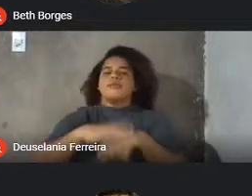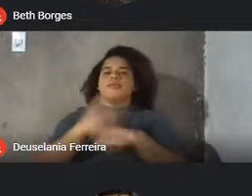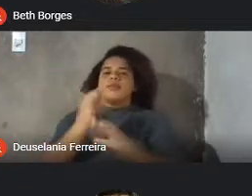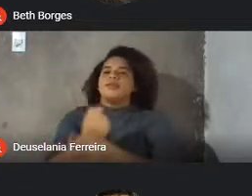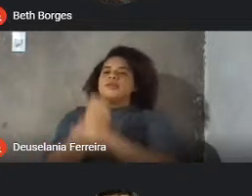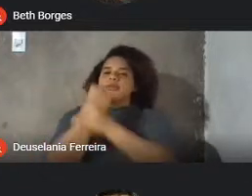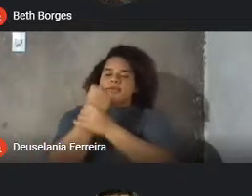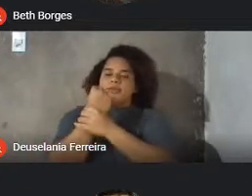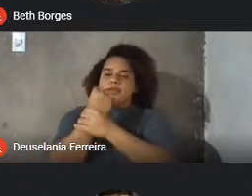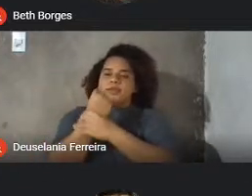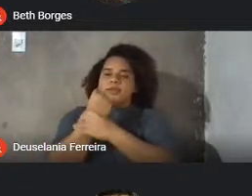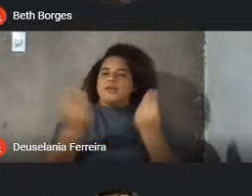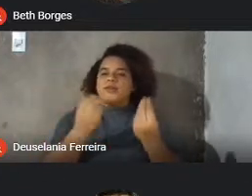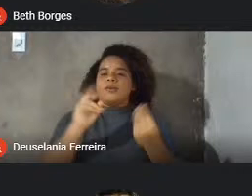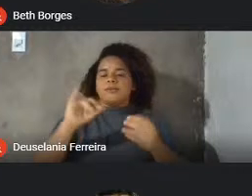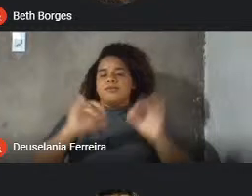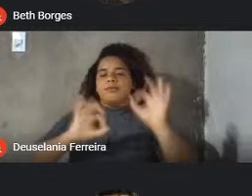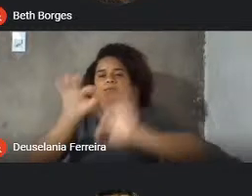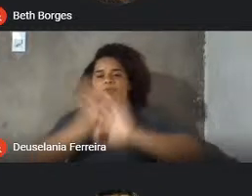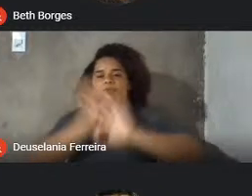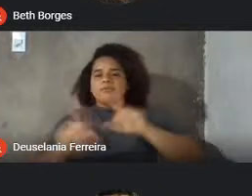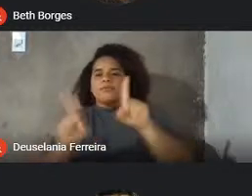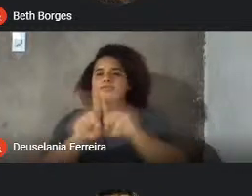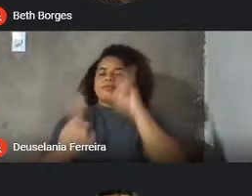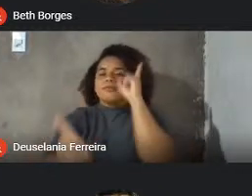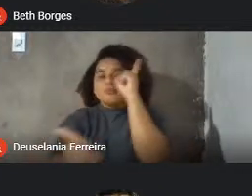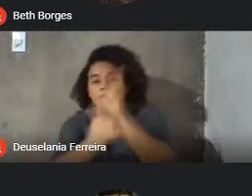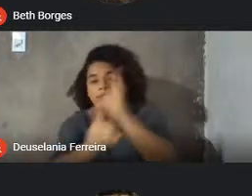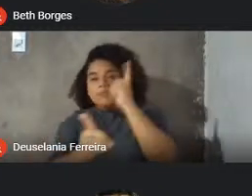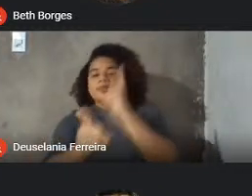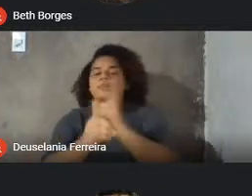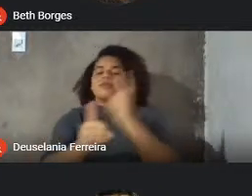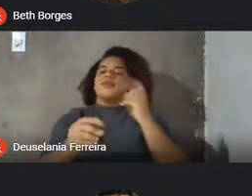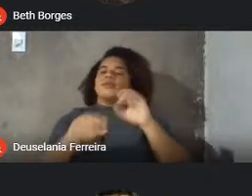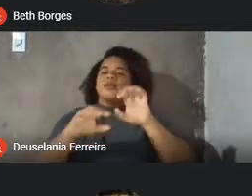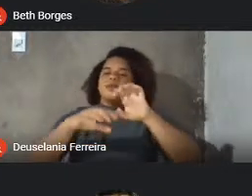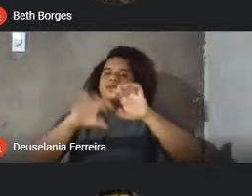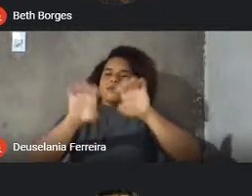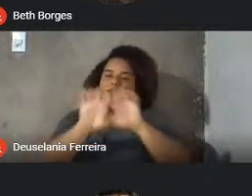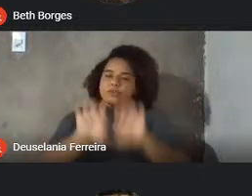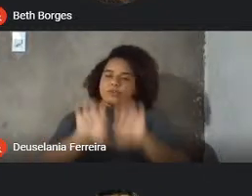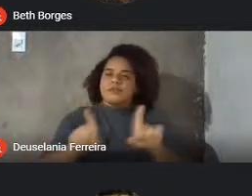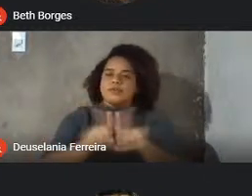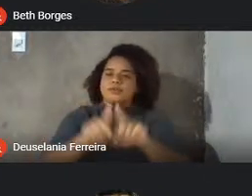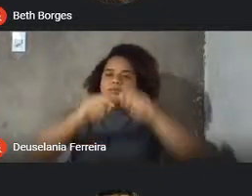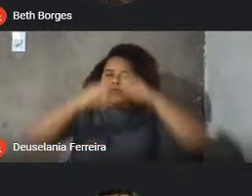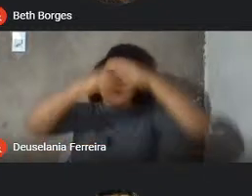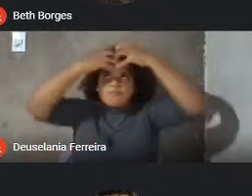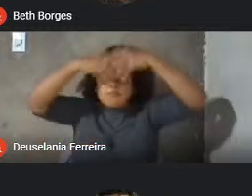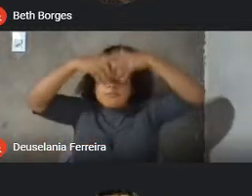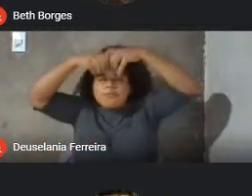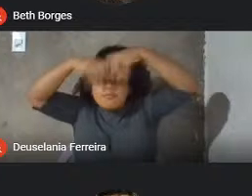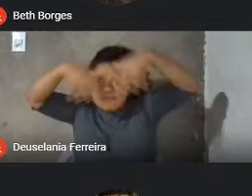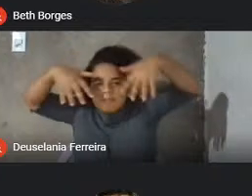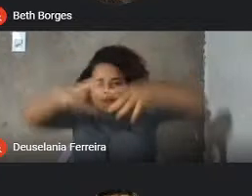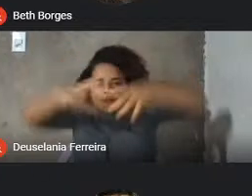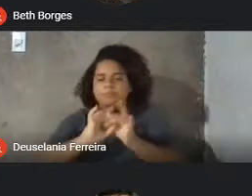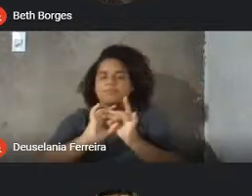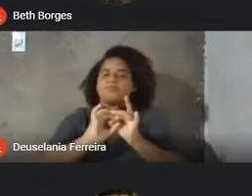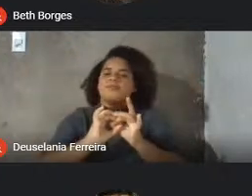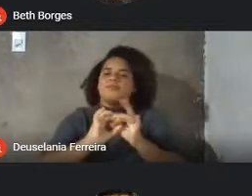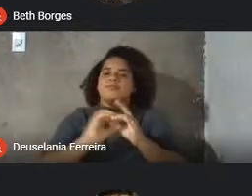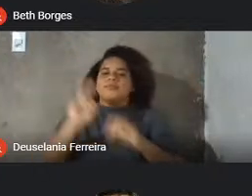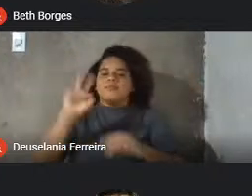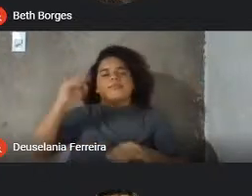formular, identificar esses esquemas e também formular o planejamento estratégico, ou seja, o planejamento